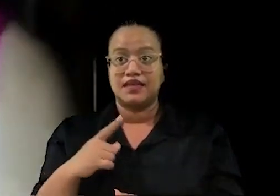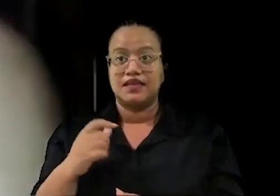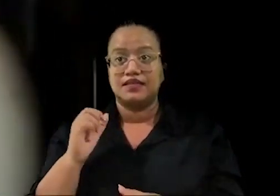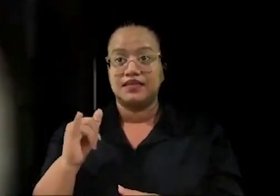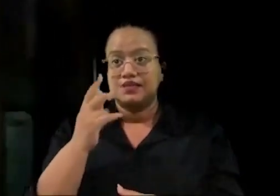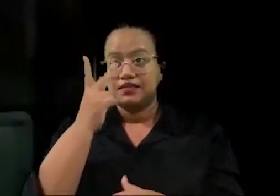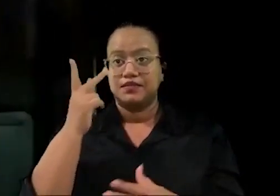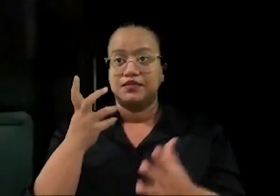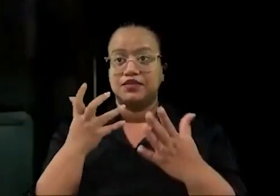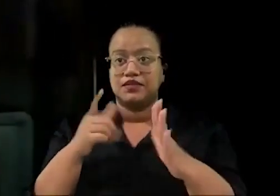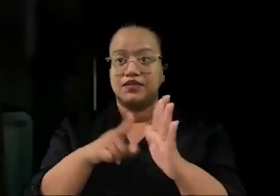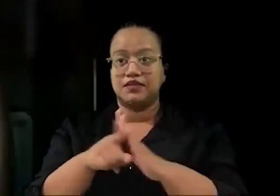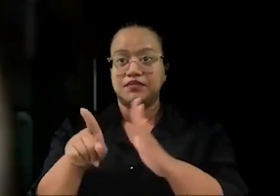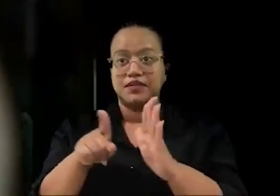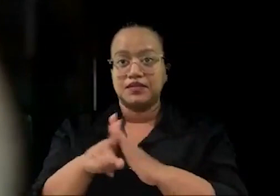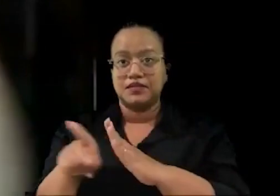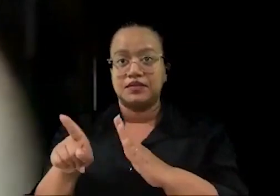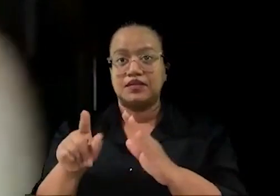Tá.